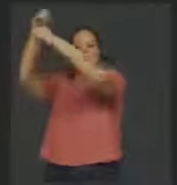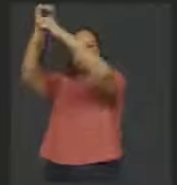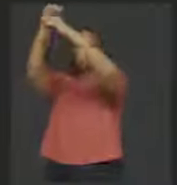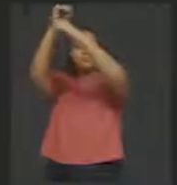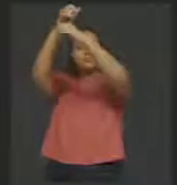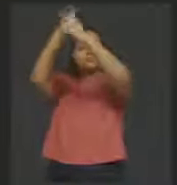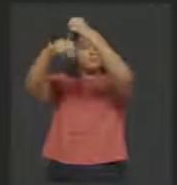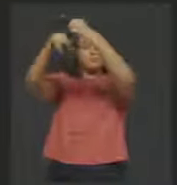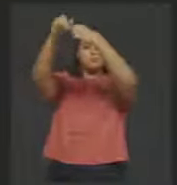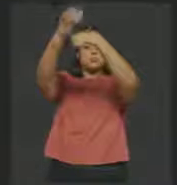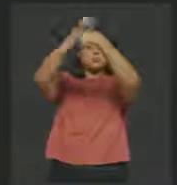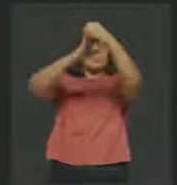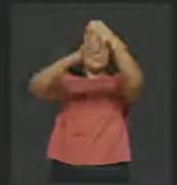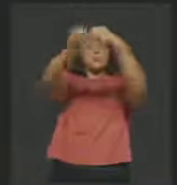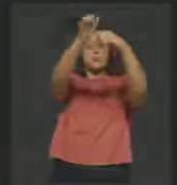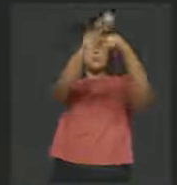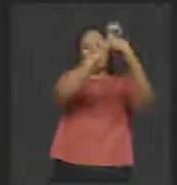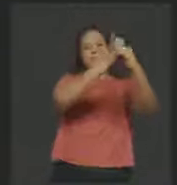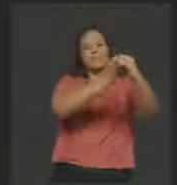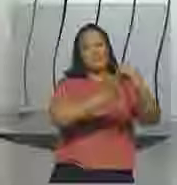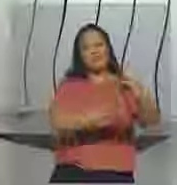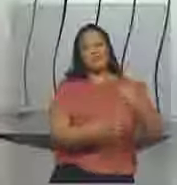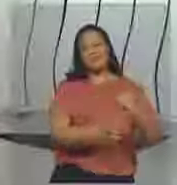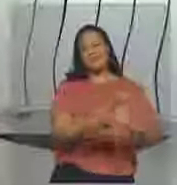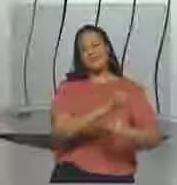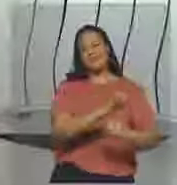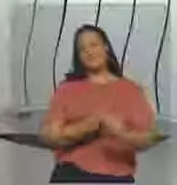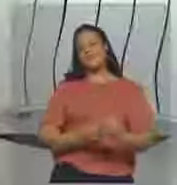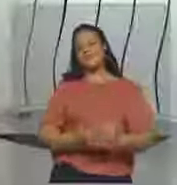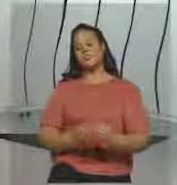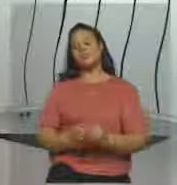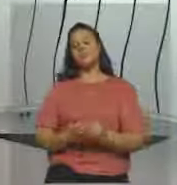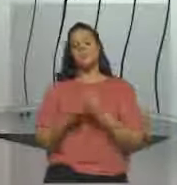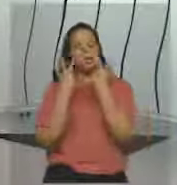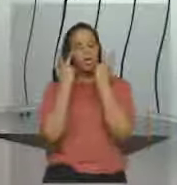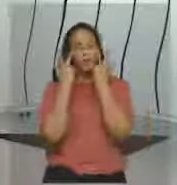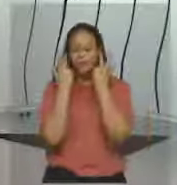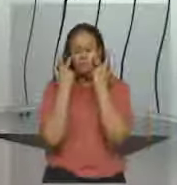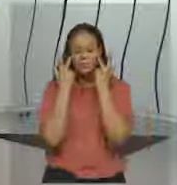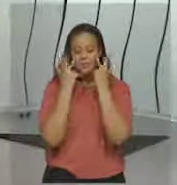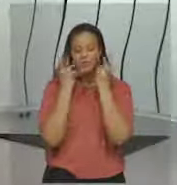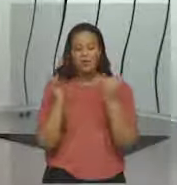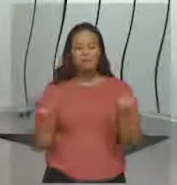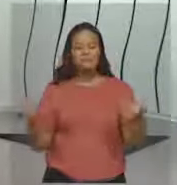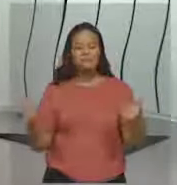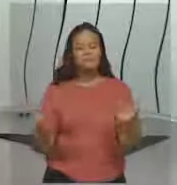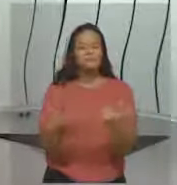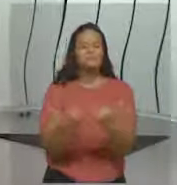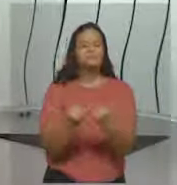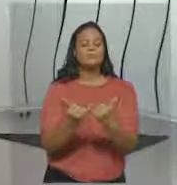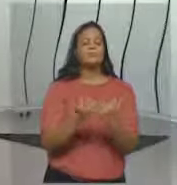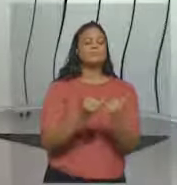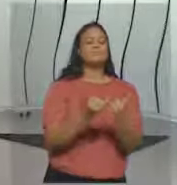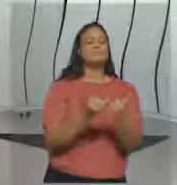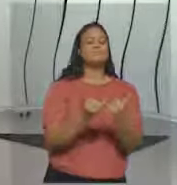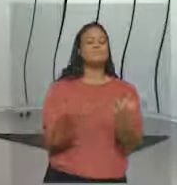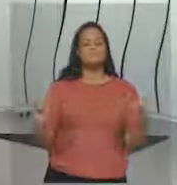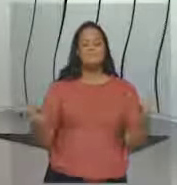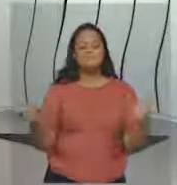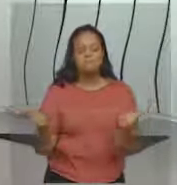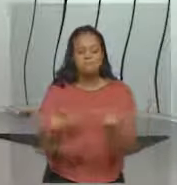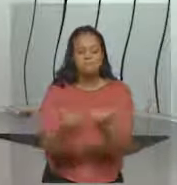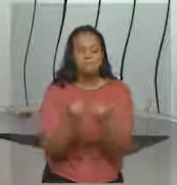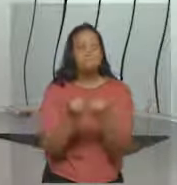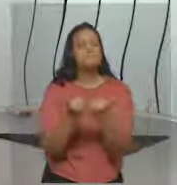voltam aqui para essa pilha ou para esse gerador, tudo funcionando normalmente. Circuito fechado, a mesma representação que anterior, só que